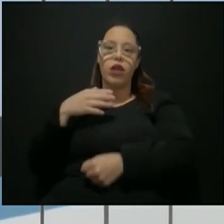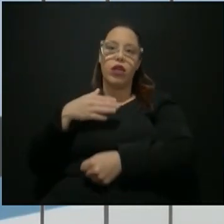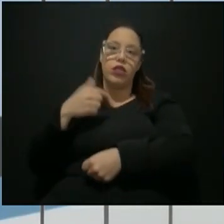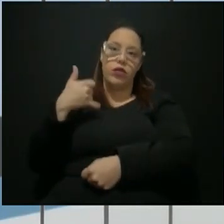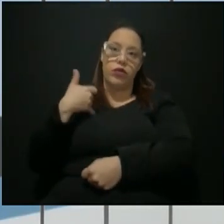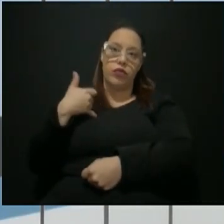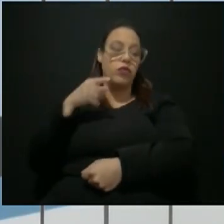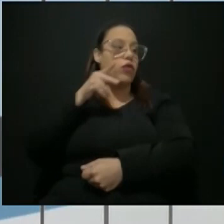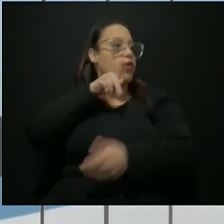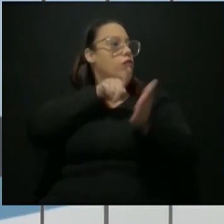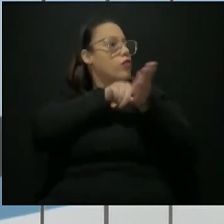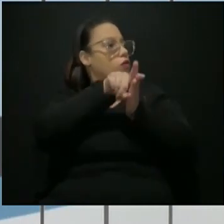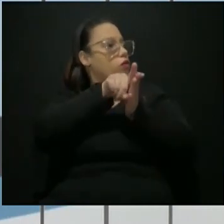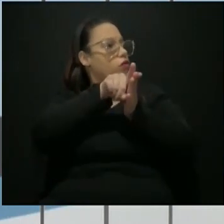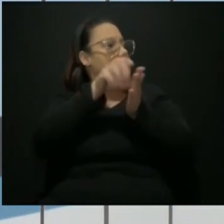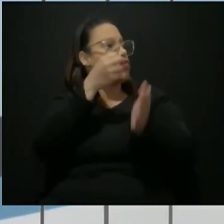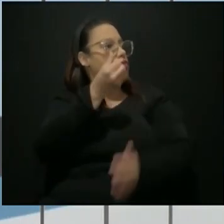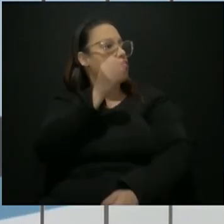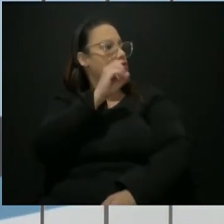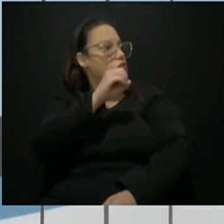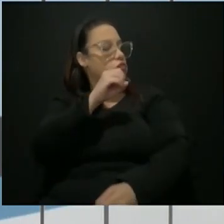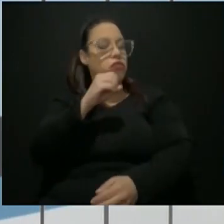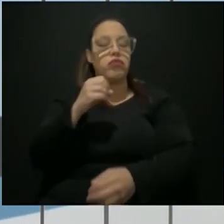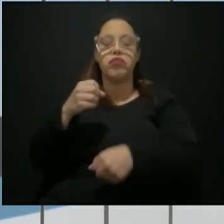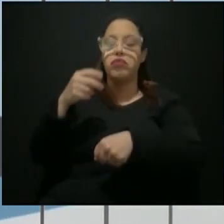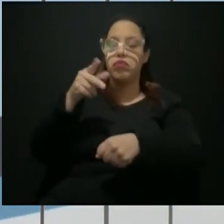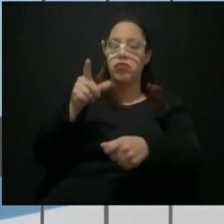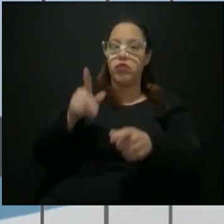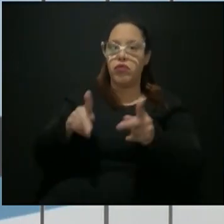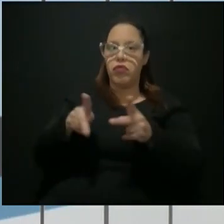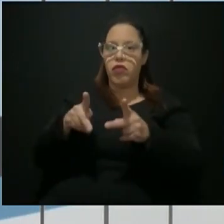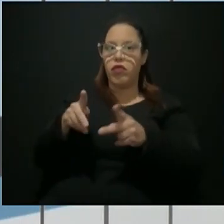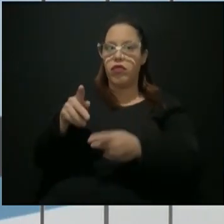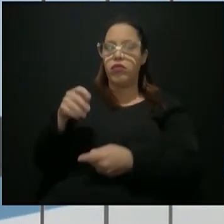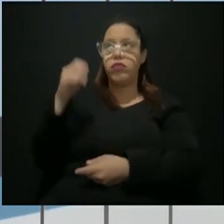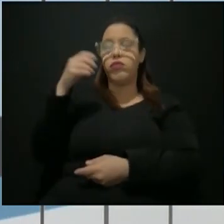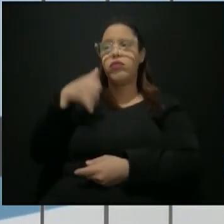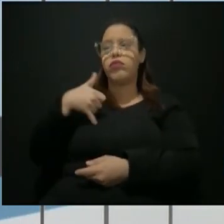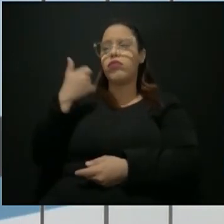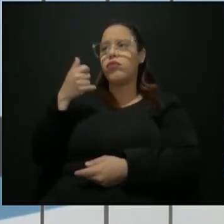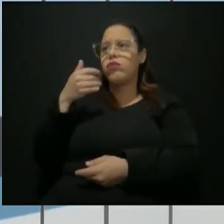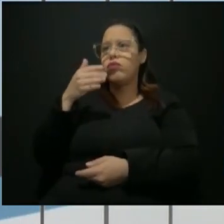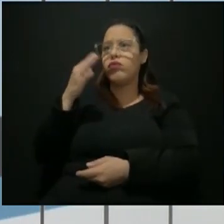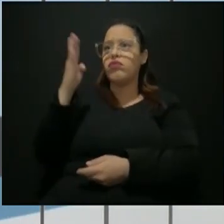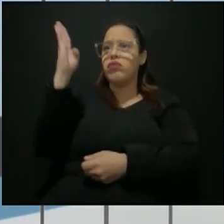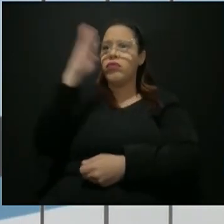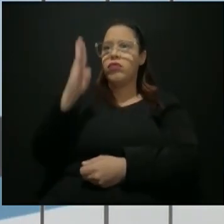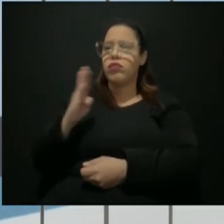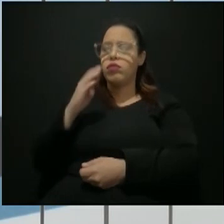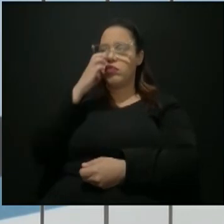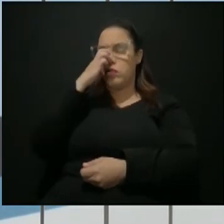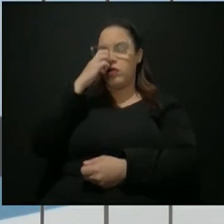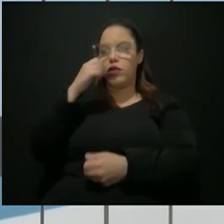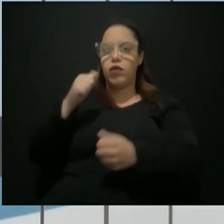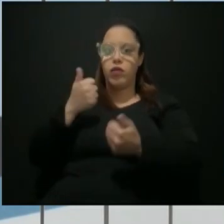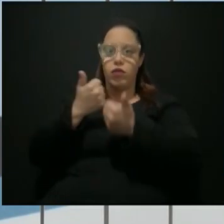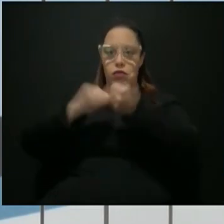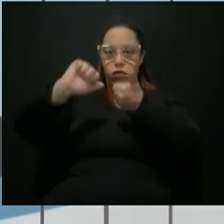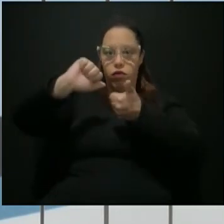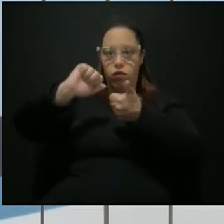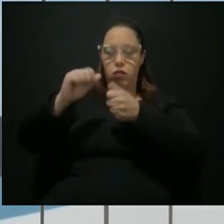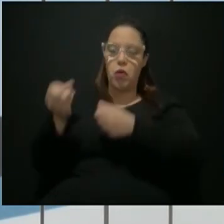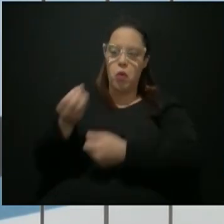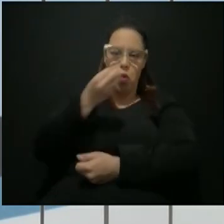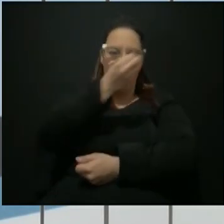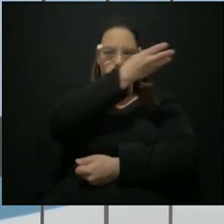pessoa de 60 anos no Brasil hoje, você não tem muita ideia, né? Pode ser uma pessoa praticando esporte, pode ser uma pessoa viajando, pode ser uma pessoa